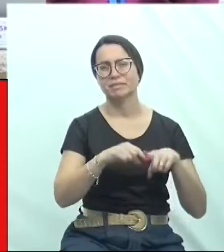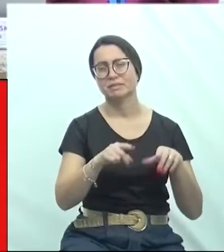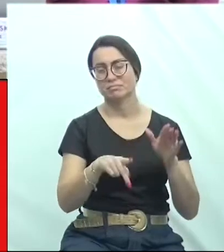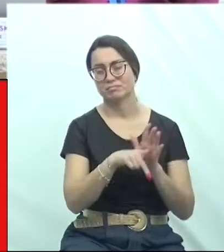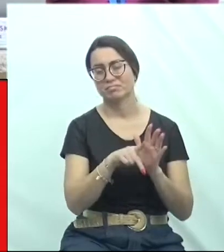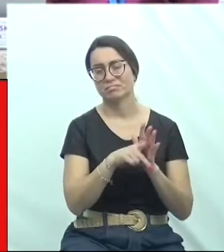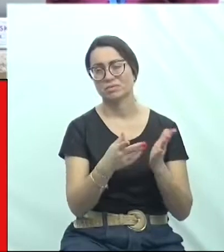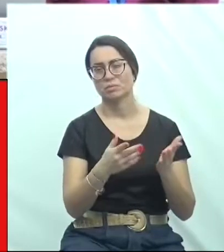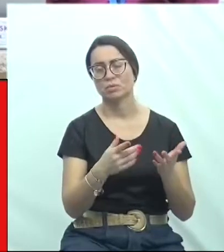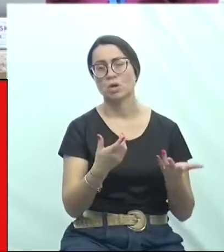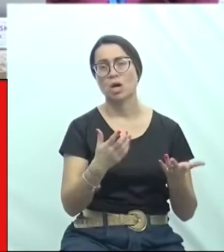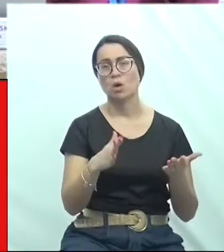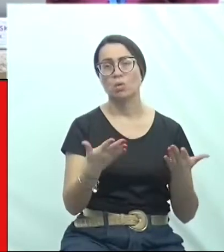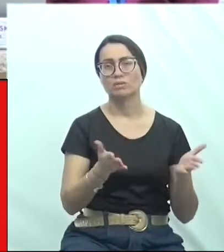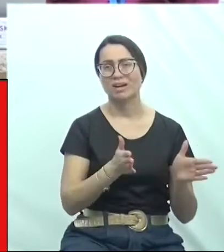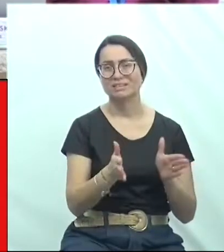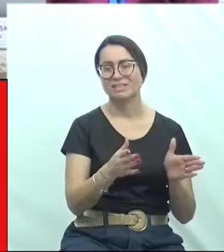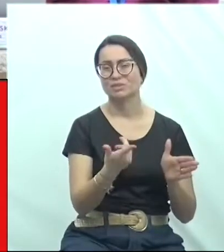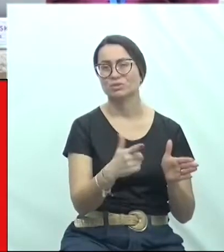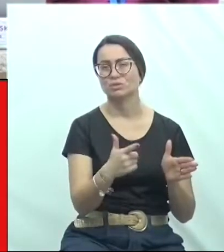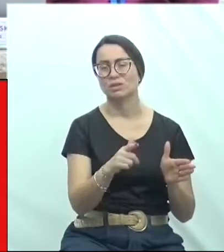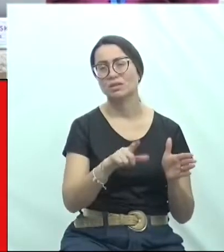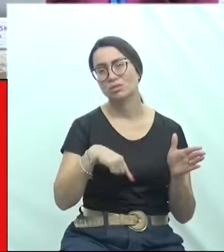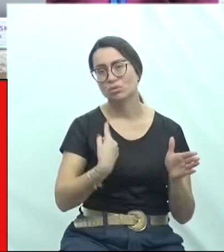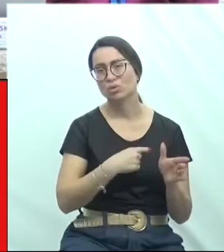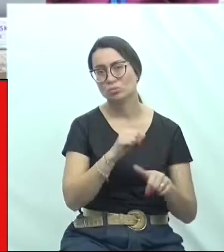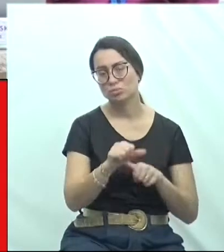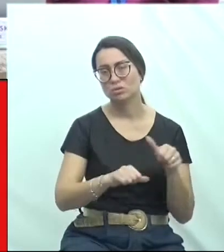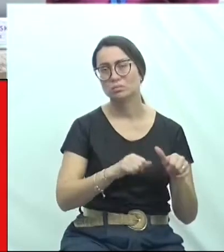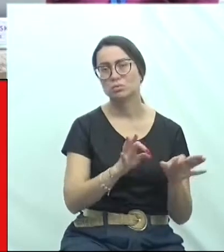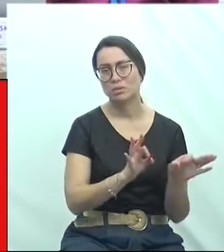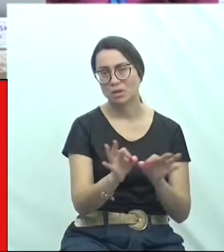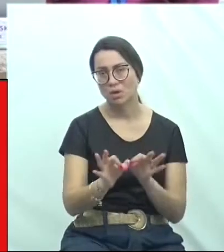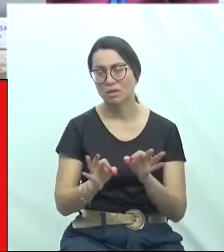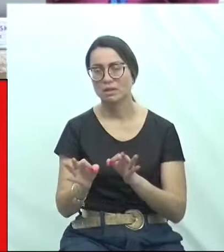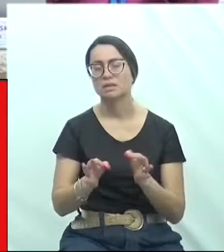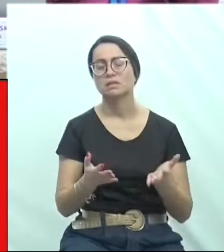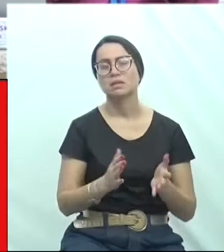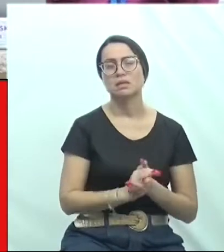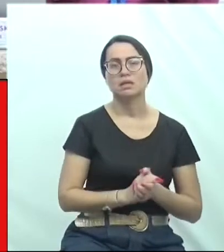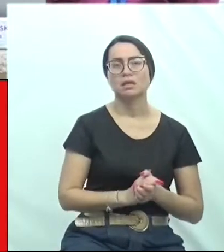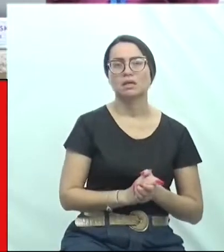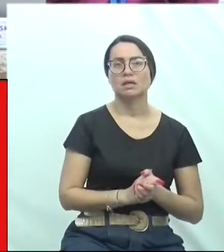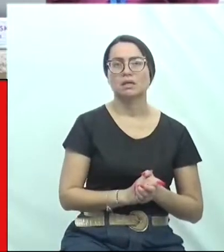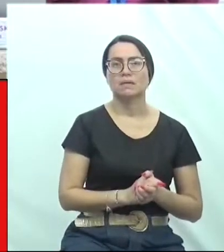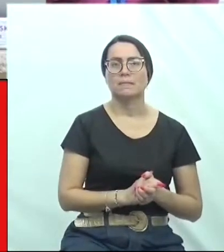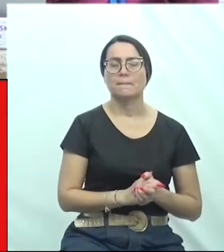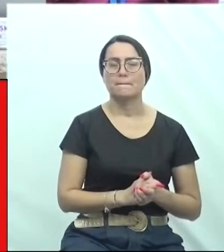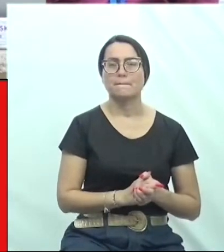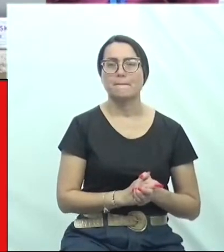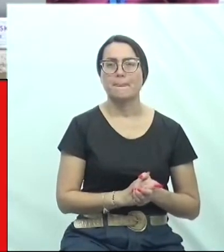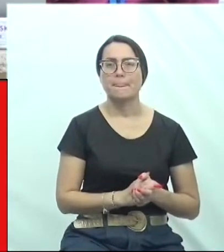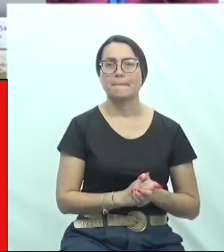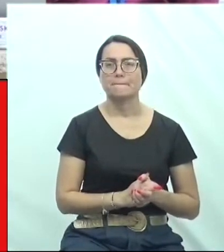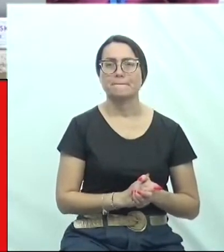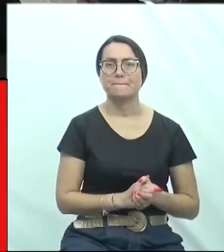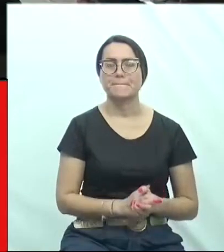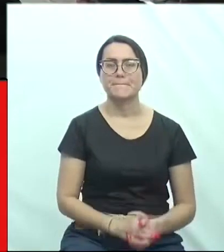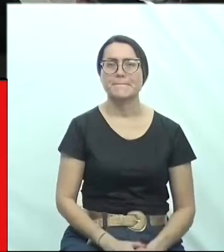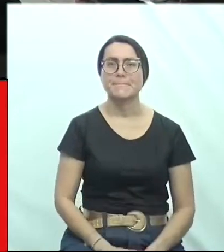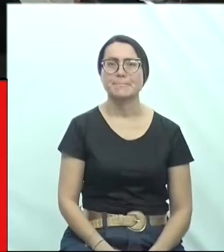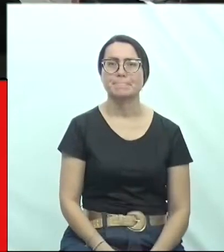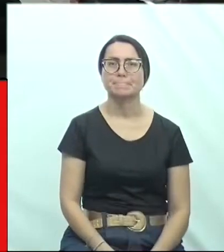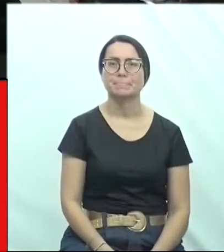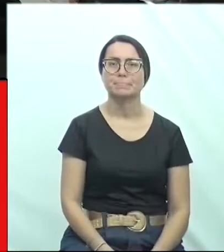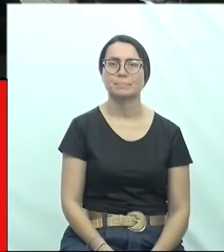faz notificação para que eles tragam esse, regularizem a situação e tragam para testada. Mas hoje a altura é 50 centímetros do solo. Pois bem. Só dizer que